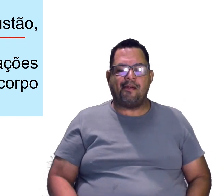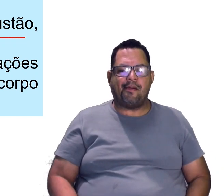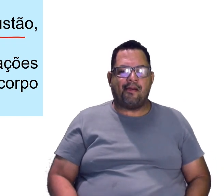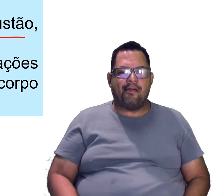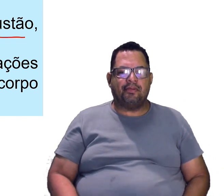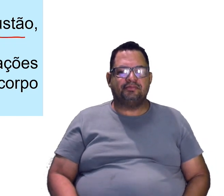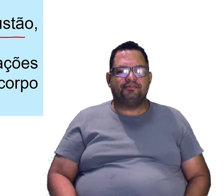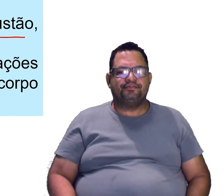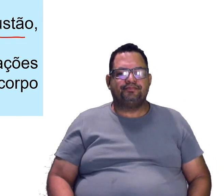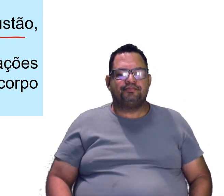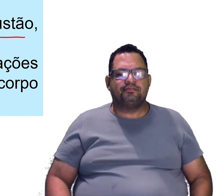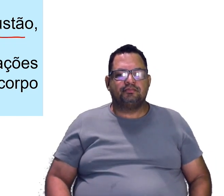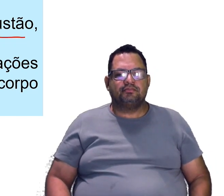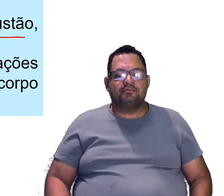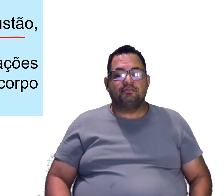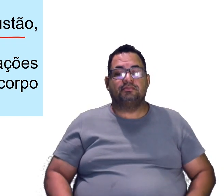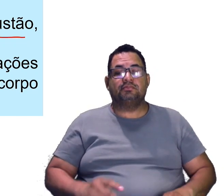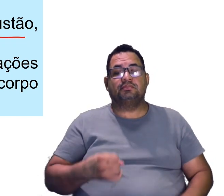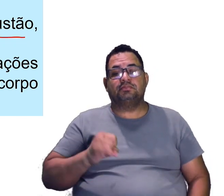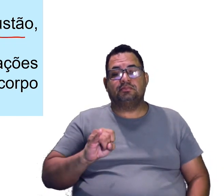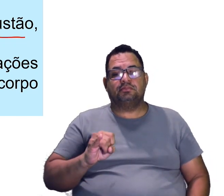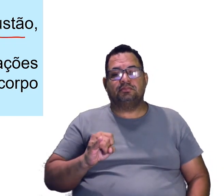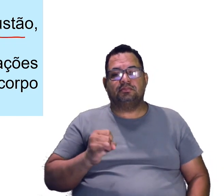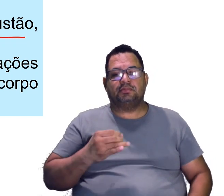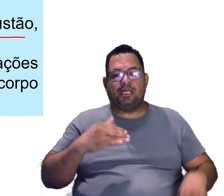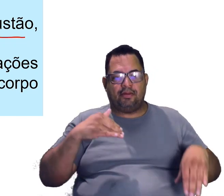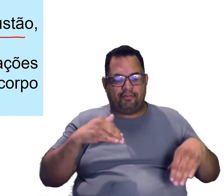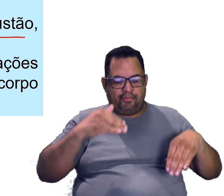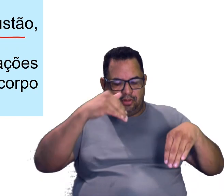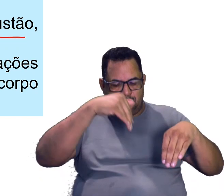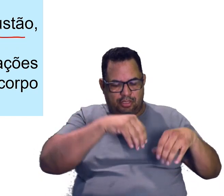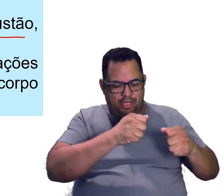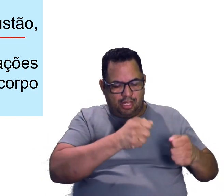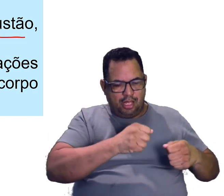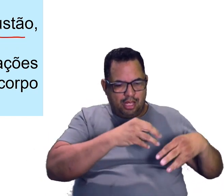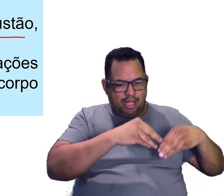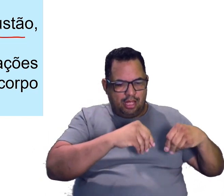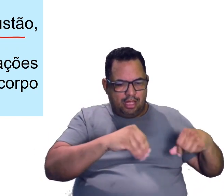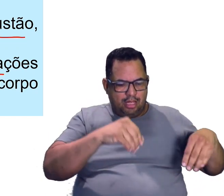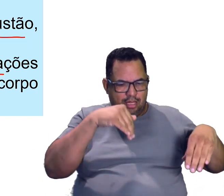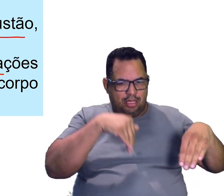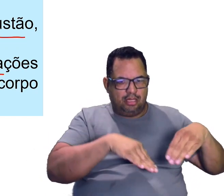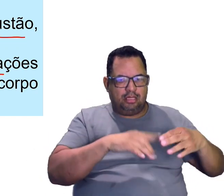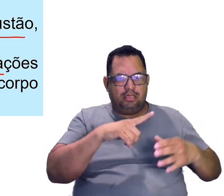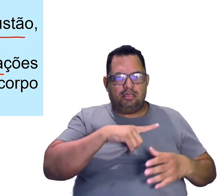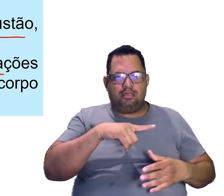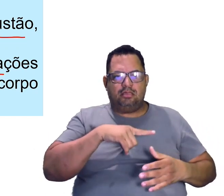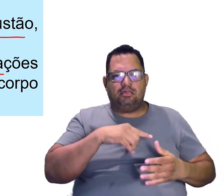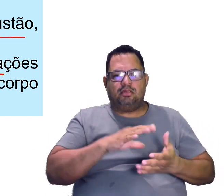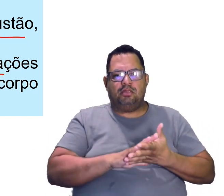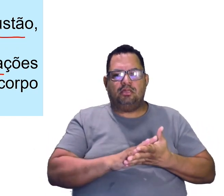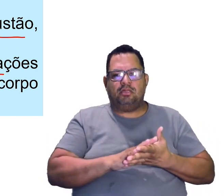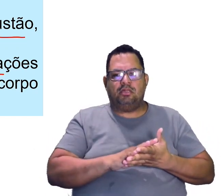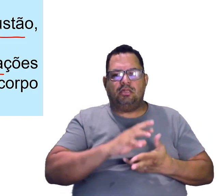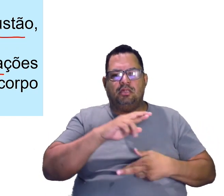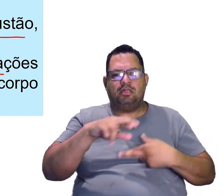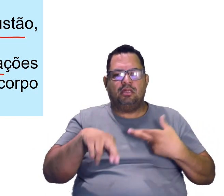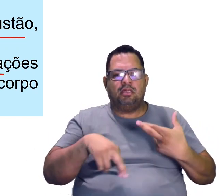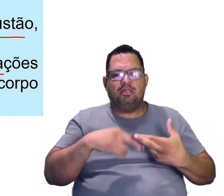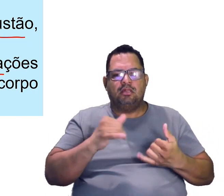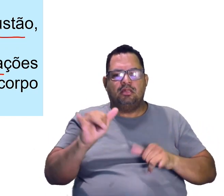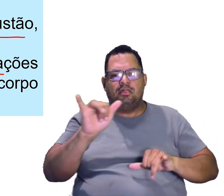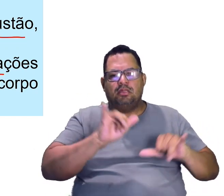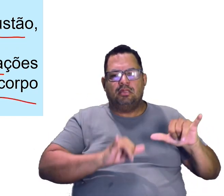química. Porém, se ela for enterrada, ela vai sofrer mais reações químicas do que se fosse